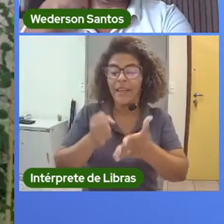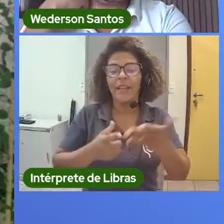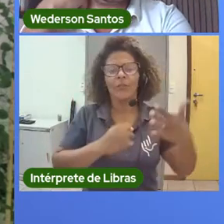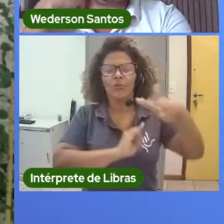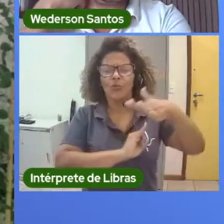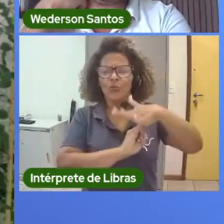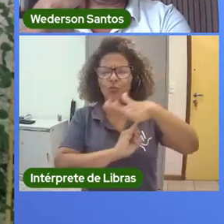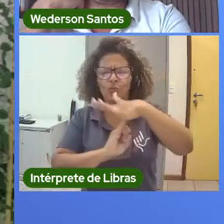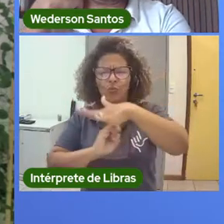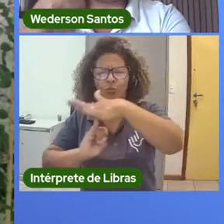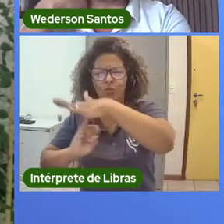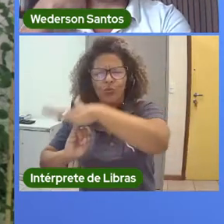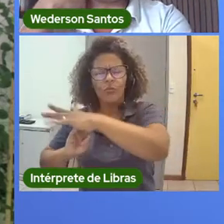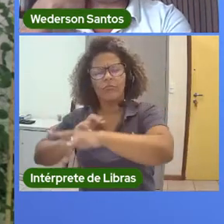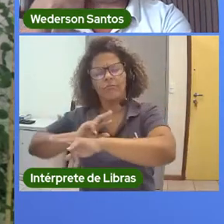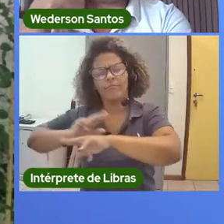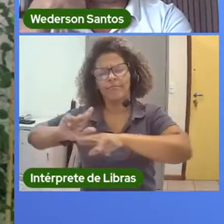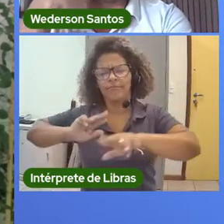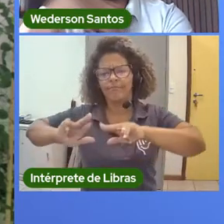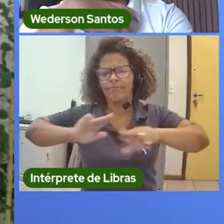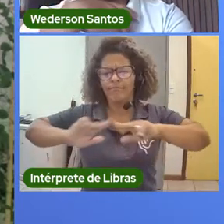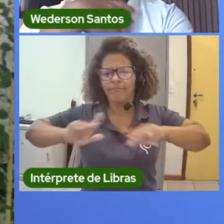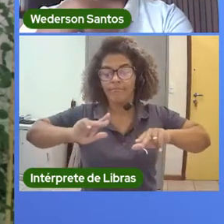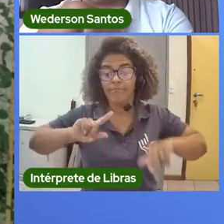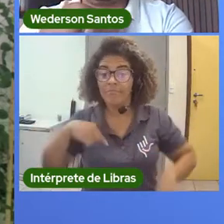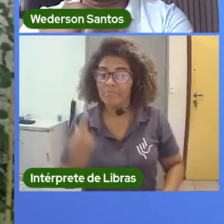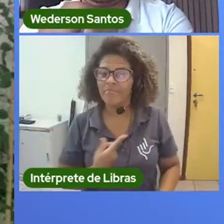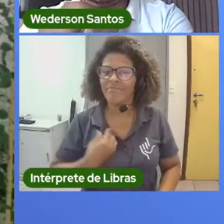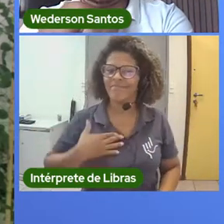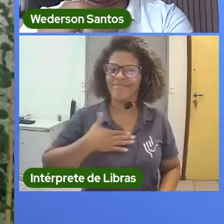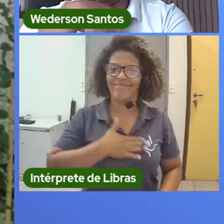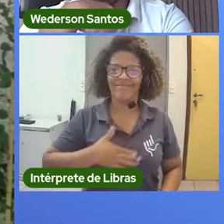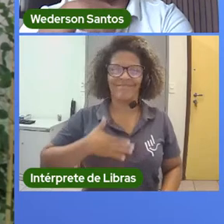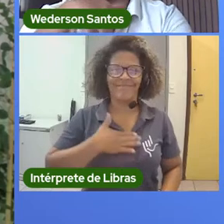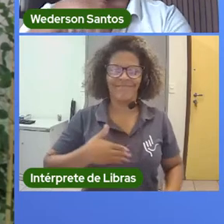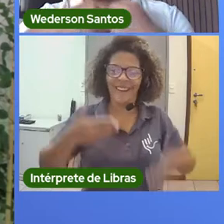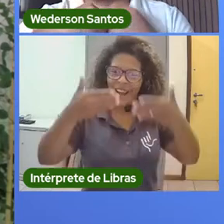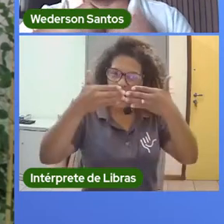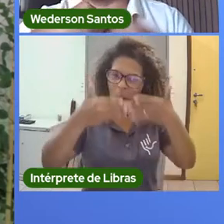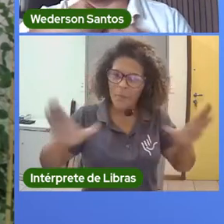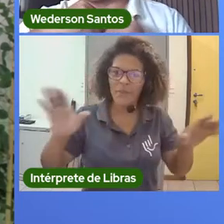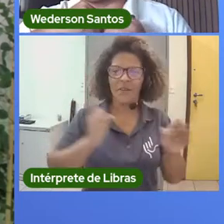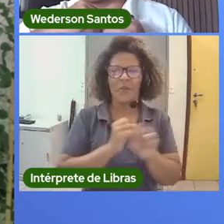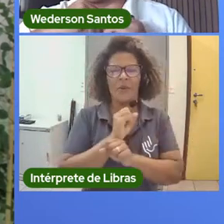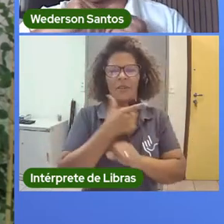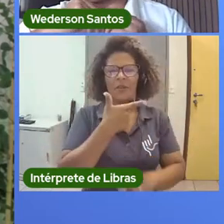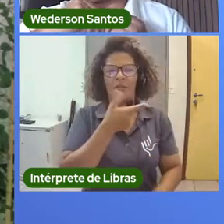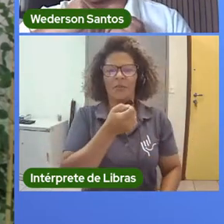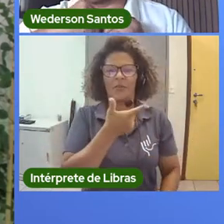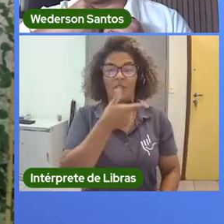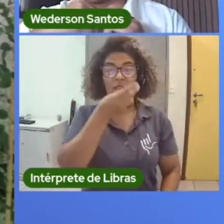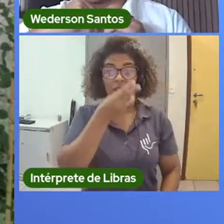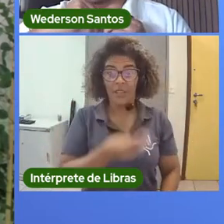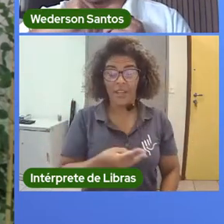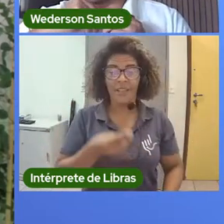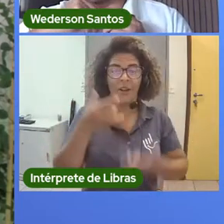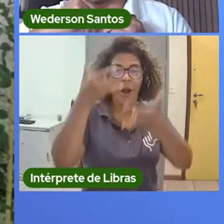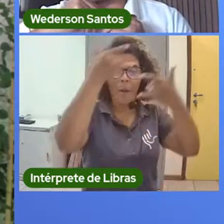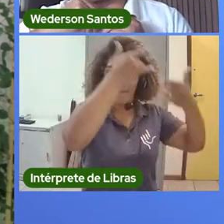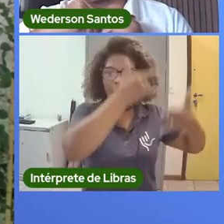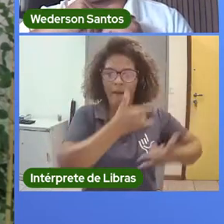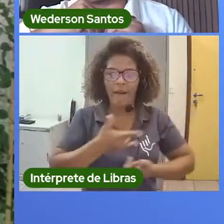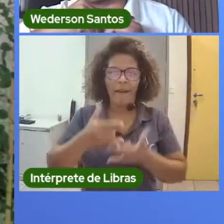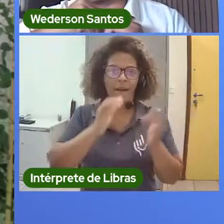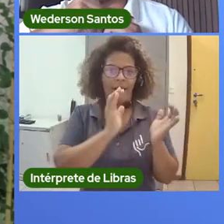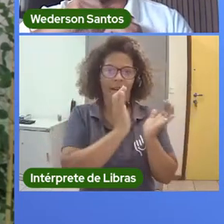Instituições de maneira geral, a gente está muito contente de abrir esse ano de 2023 com um painel, a